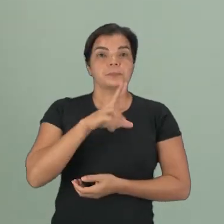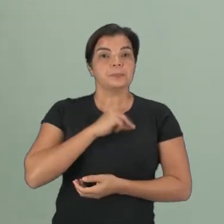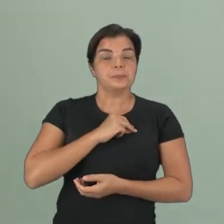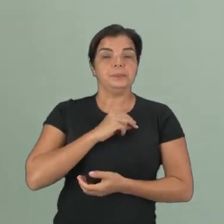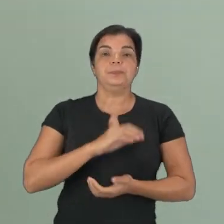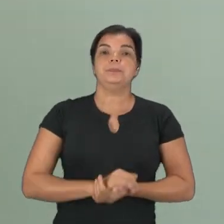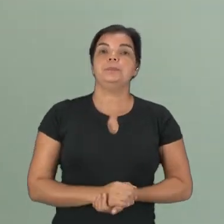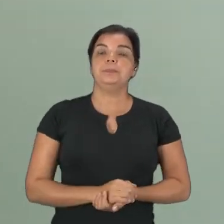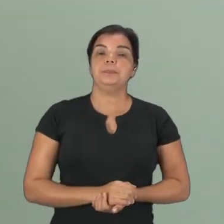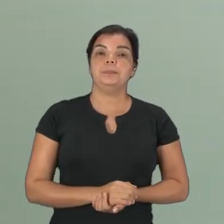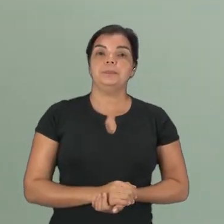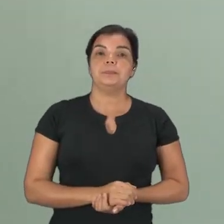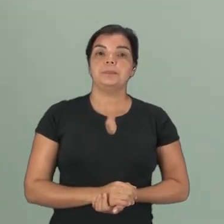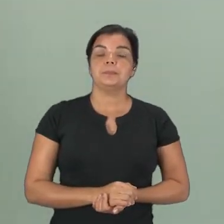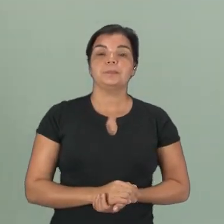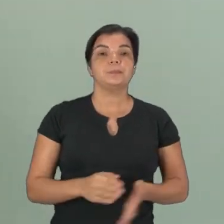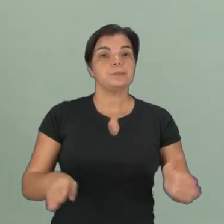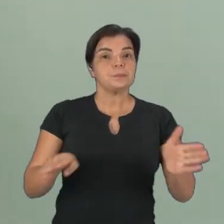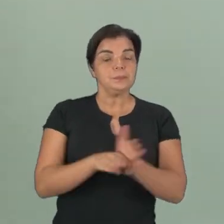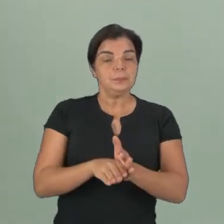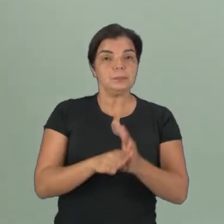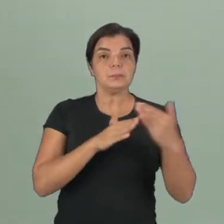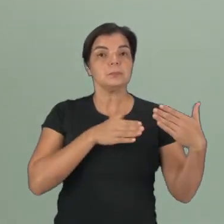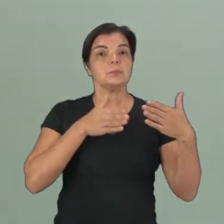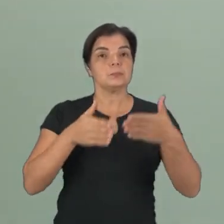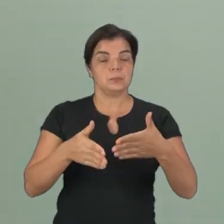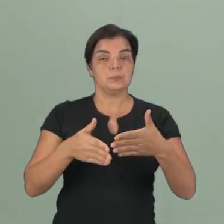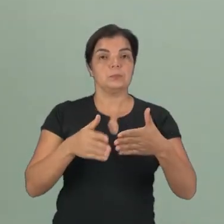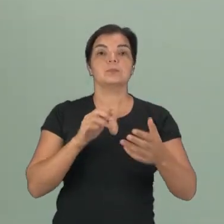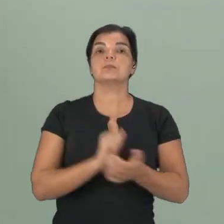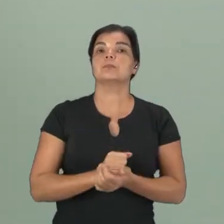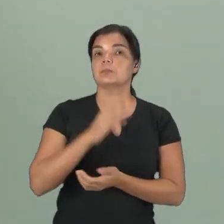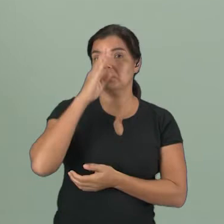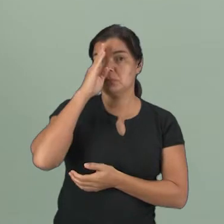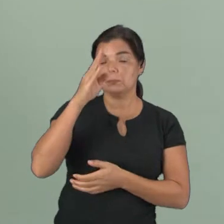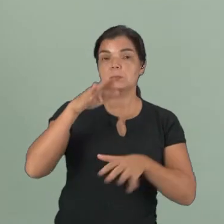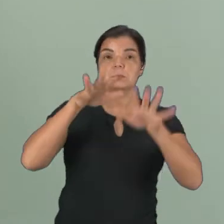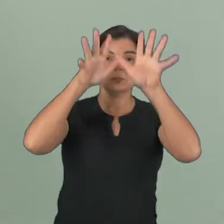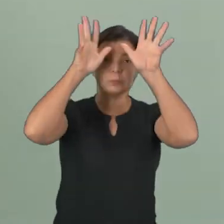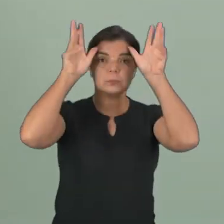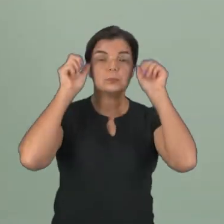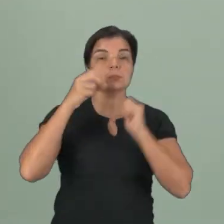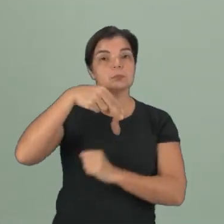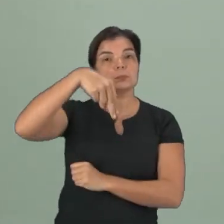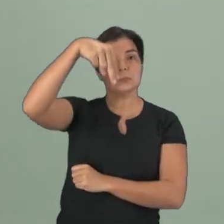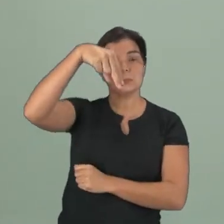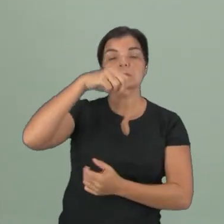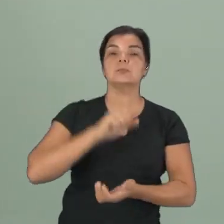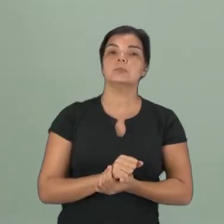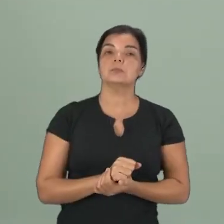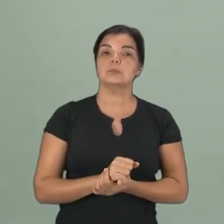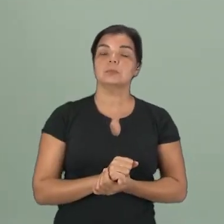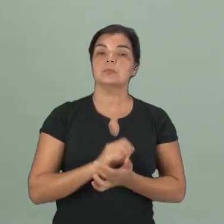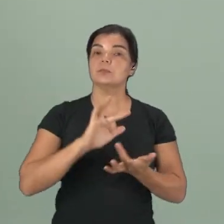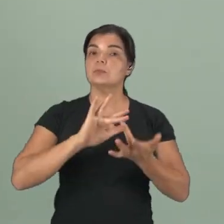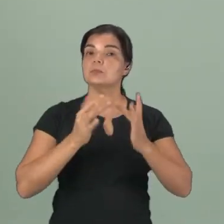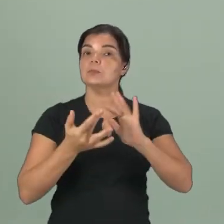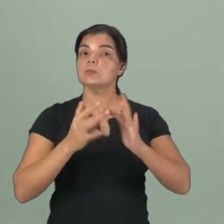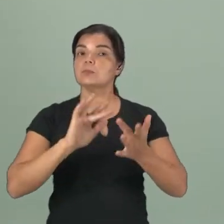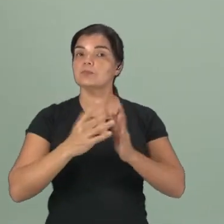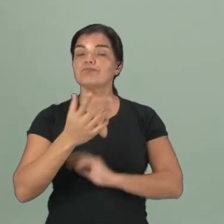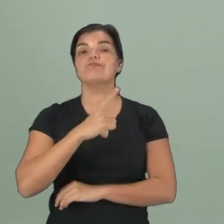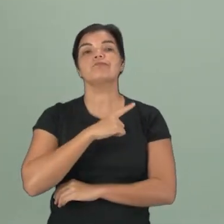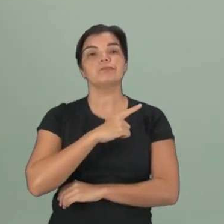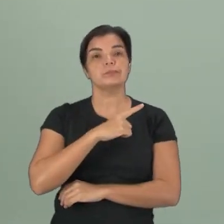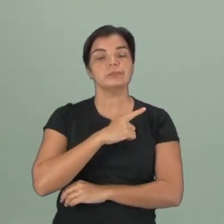portuguesa, da chegada deles aqui no território, principalmente da região norte, e esse choque de contato que